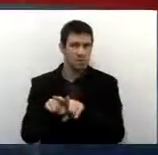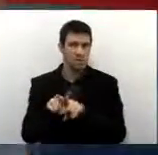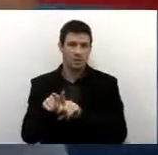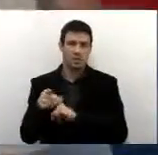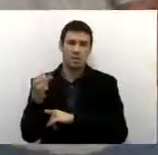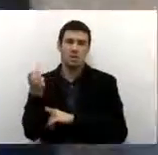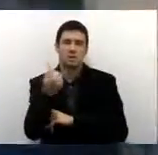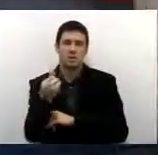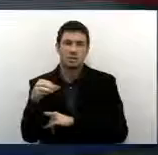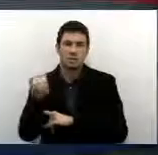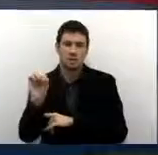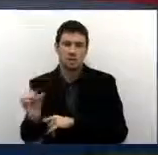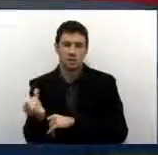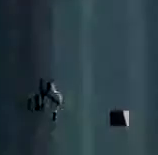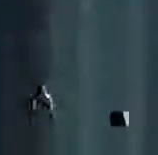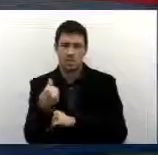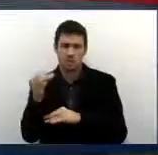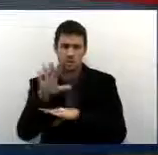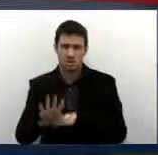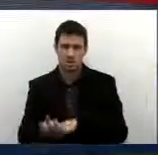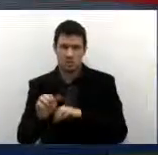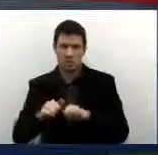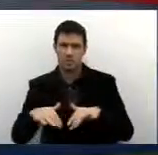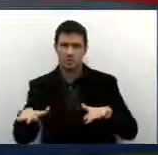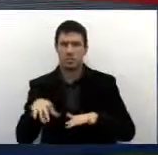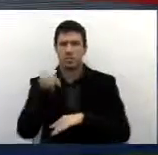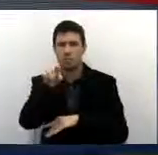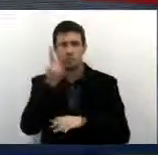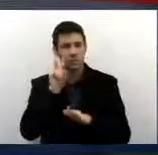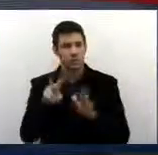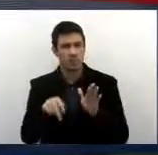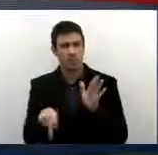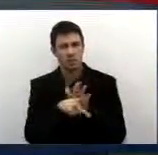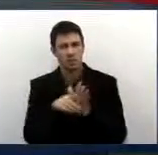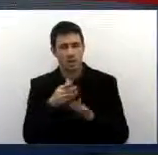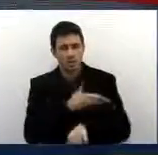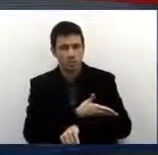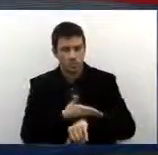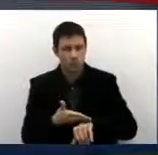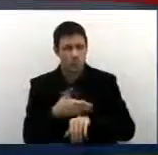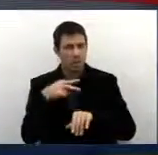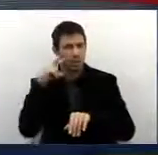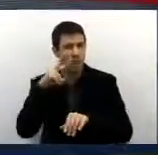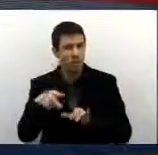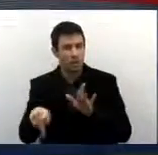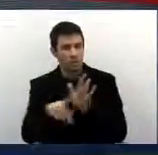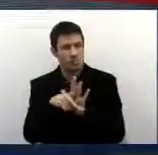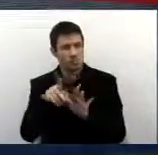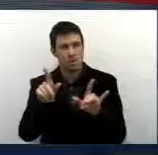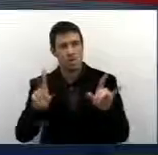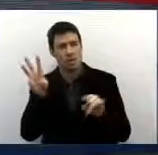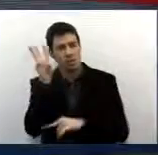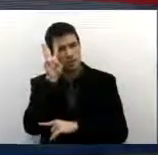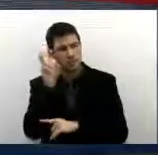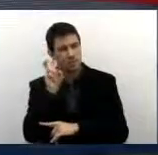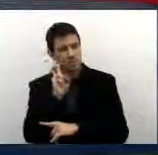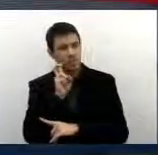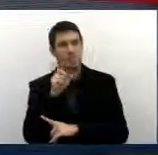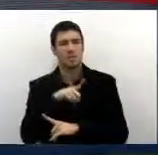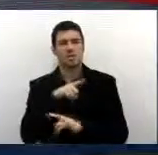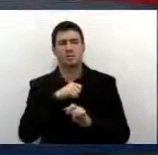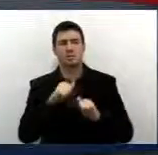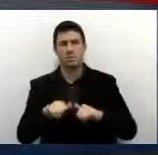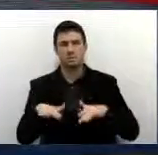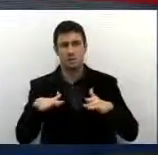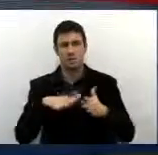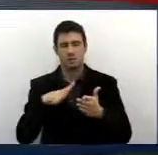66ª, número 66, sessão ordinária aqui para você que normalmente está acostumado a acompanhar pela TV Câmara. Toda terça e quinta tem uma sessão ordinária para você. Então,